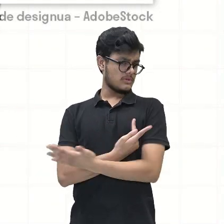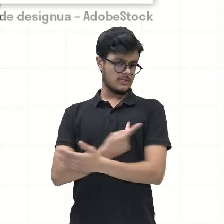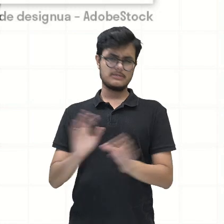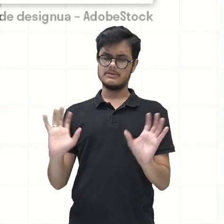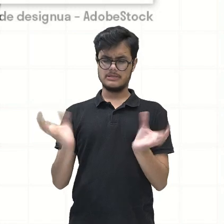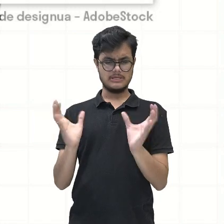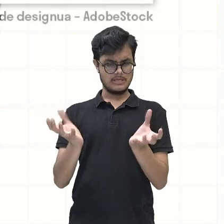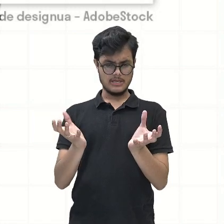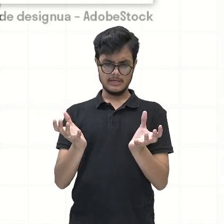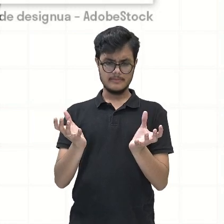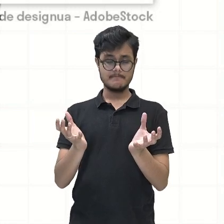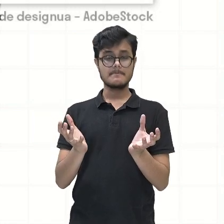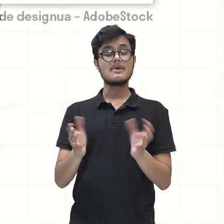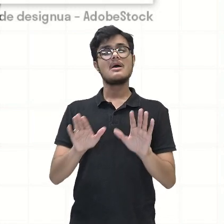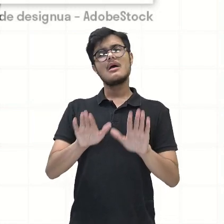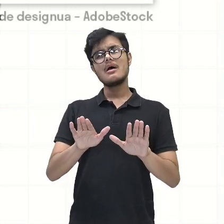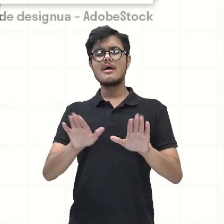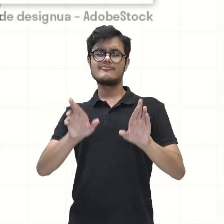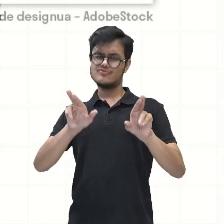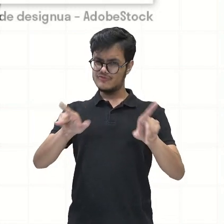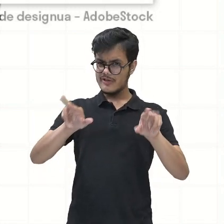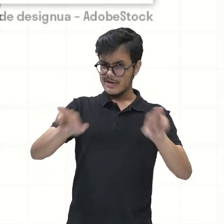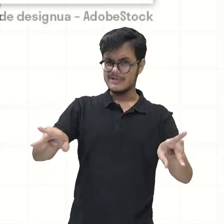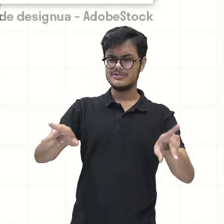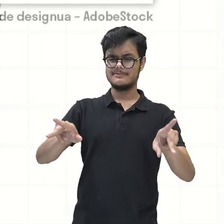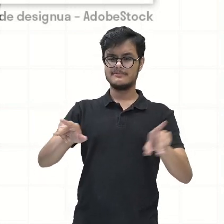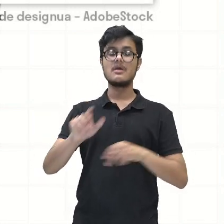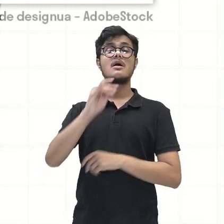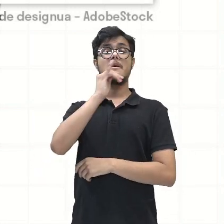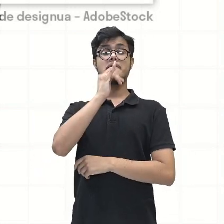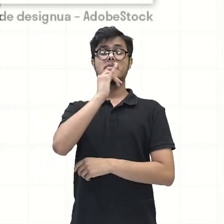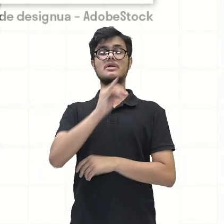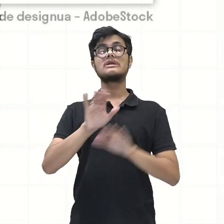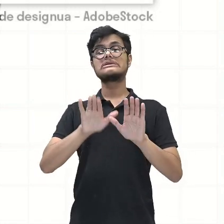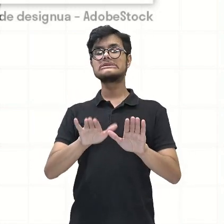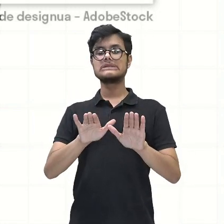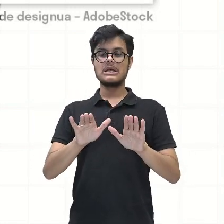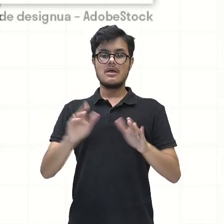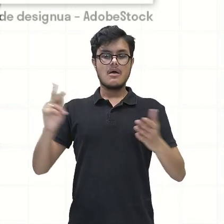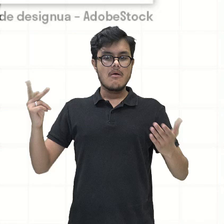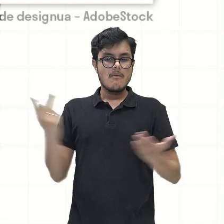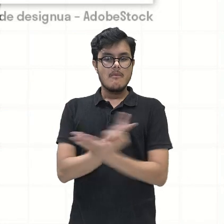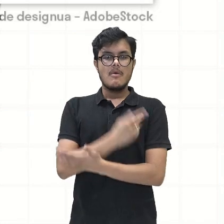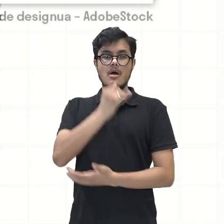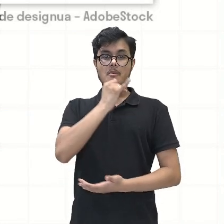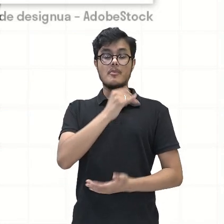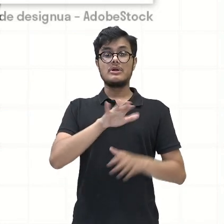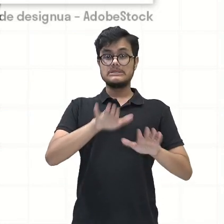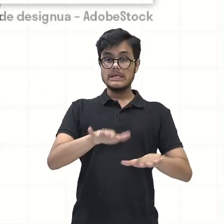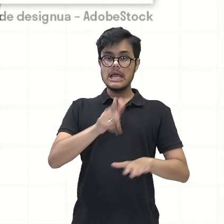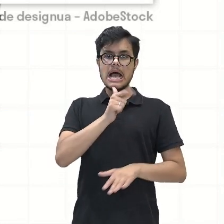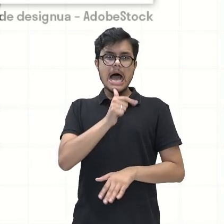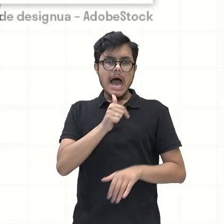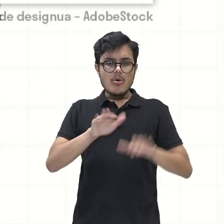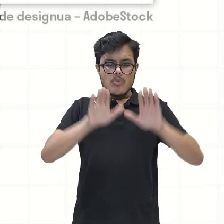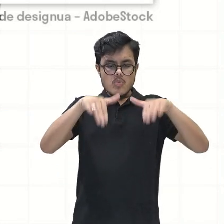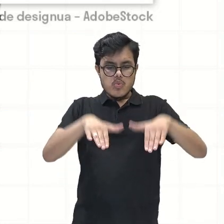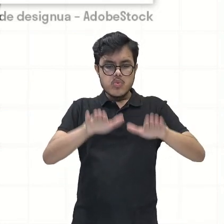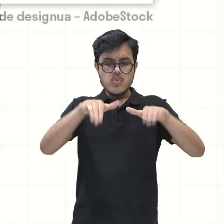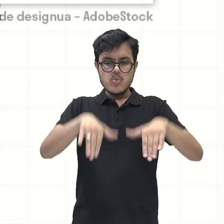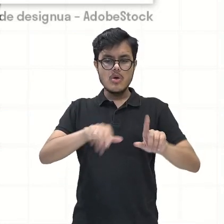climático anormal, tá? Ele acontece quando há o aquecimento das águas do